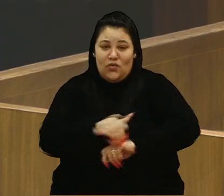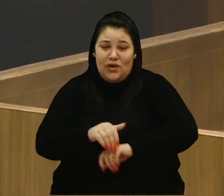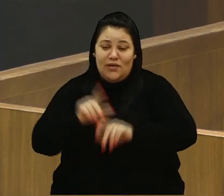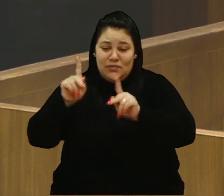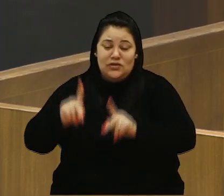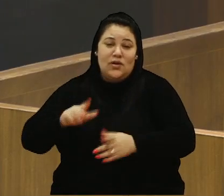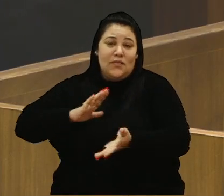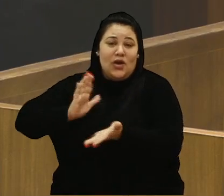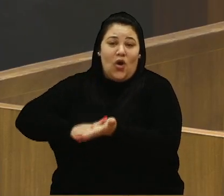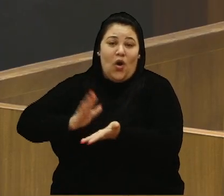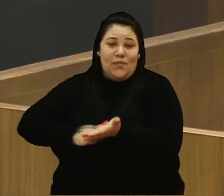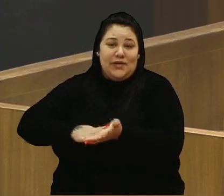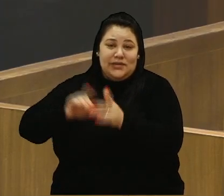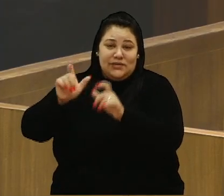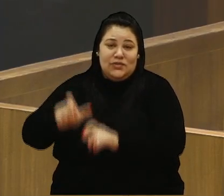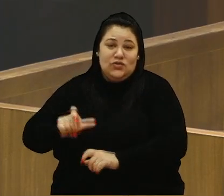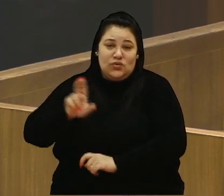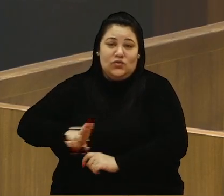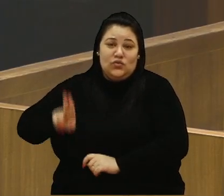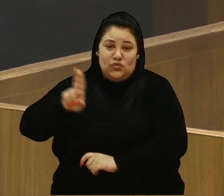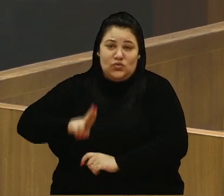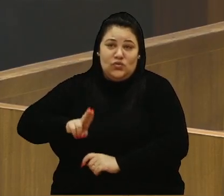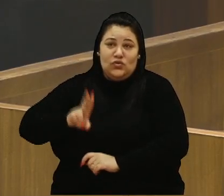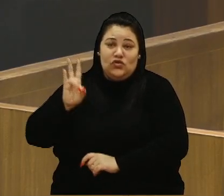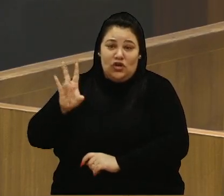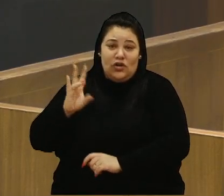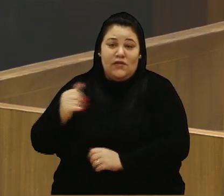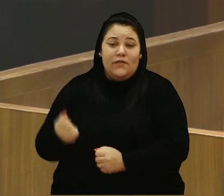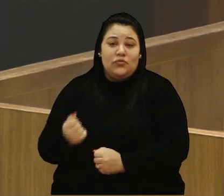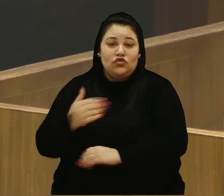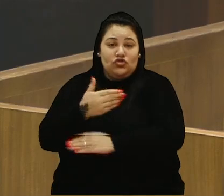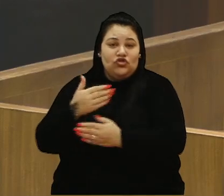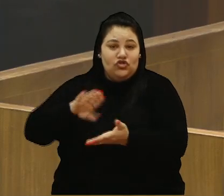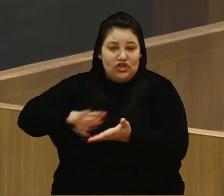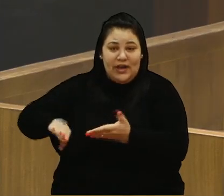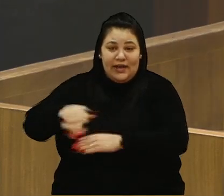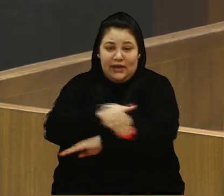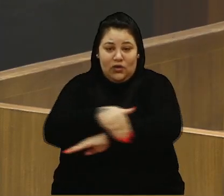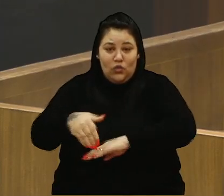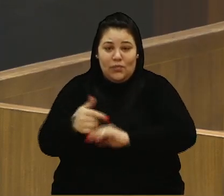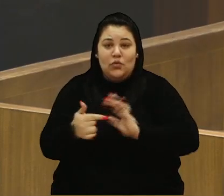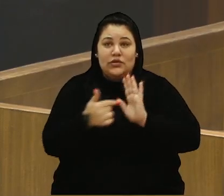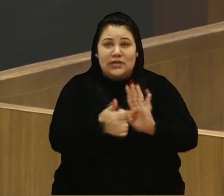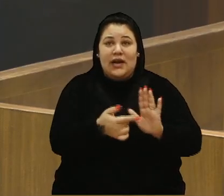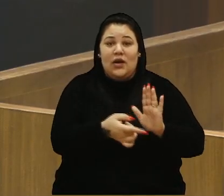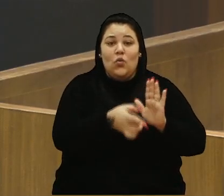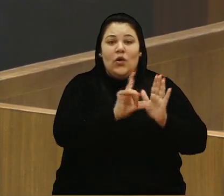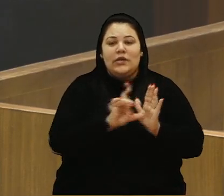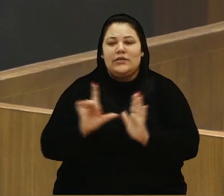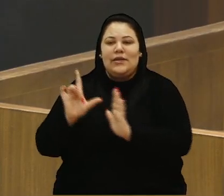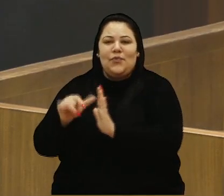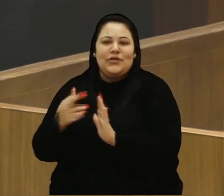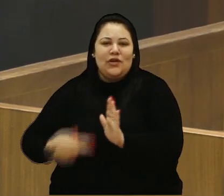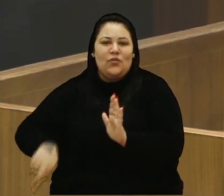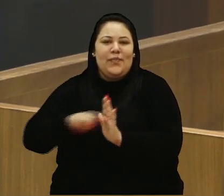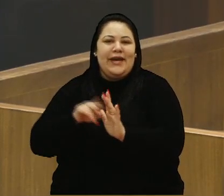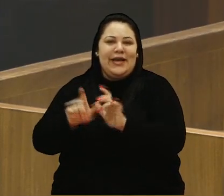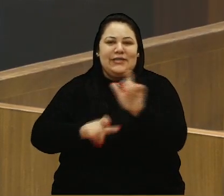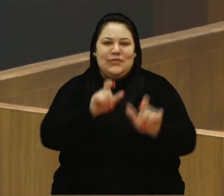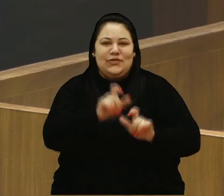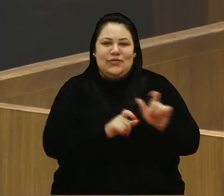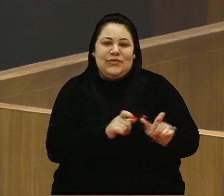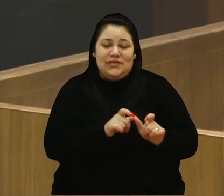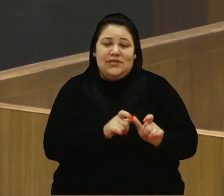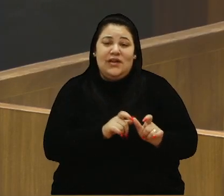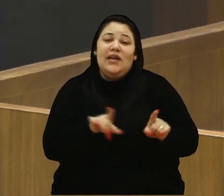usuários de drogas em Caxias, vamos tirar essas pessoas, vamos dar transparência, mostrar o antes e o depois delas, vamos recuperar eles com uma parte desse